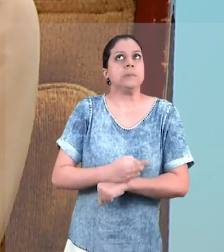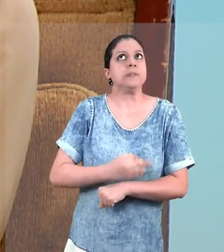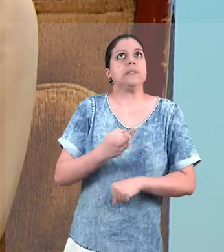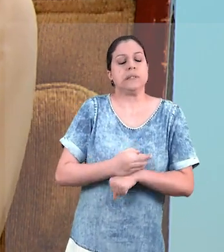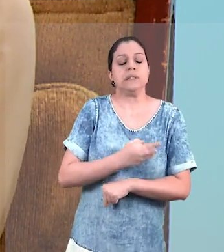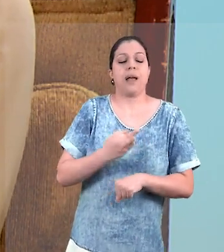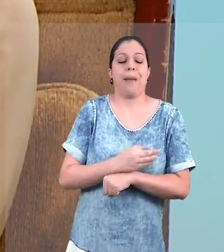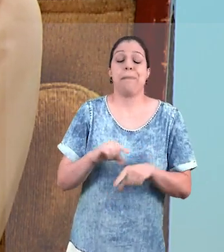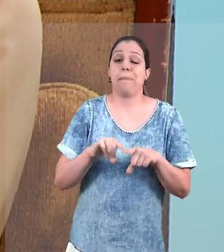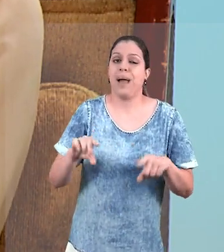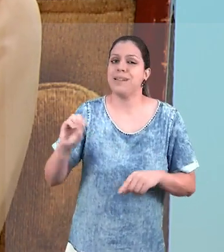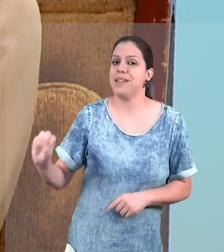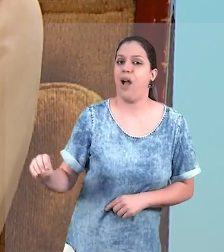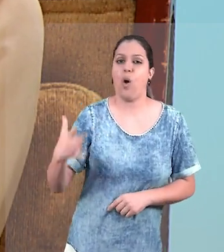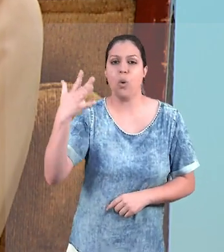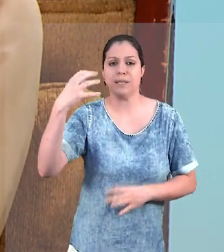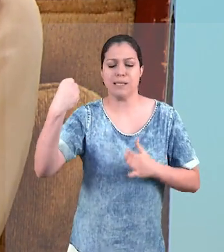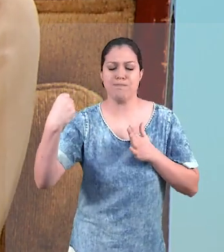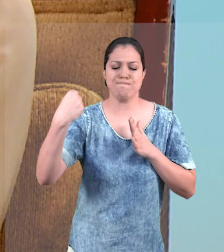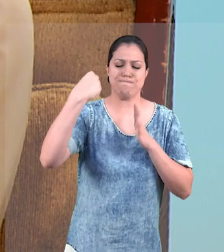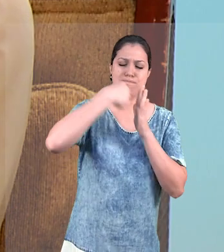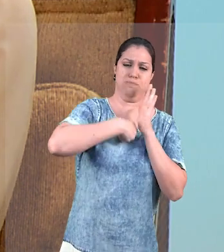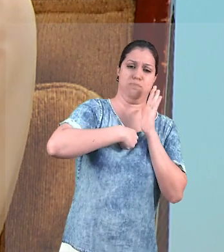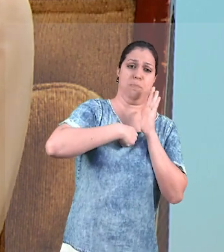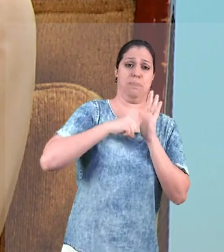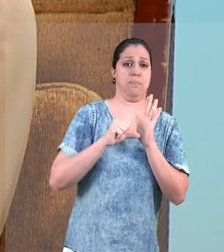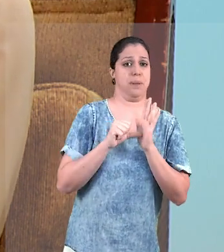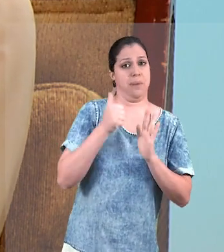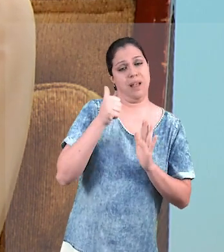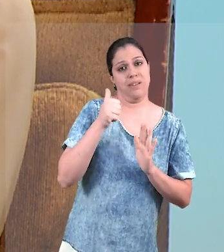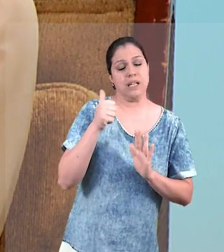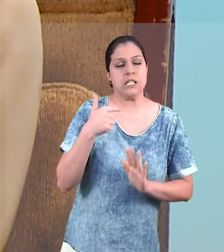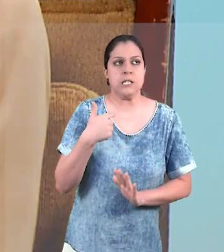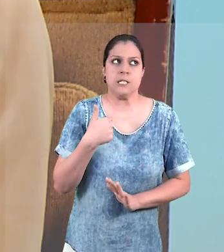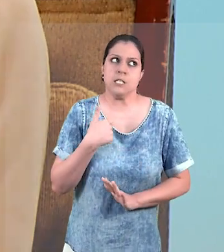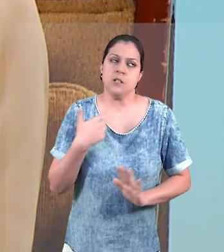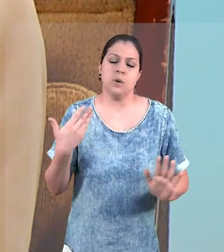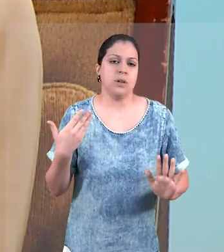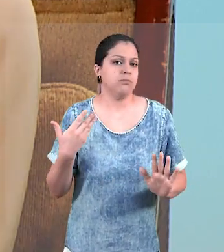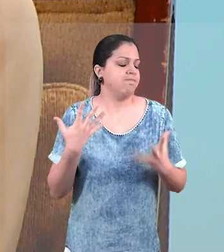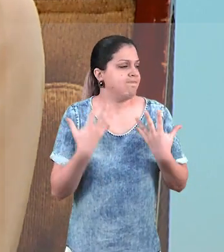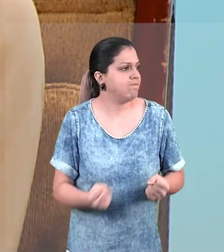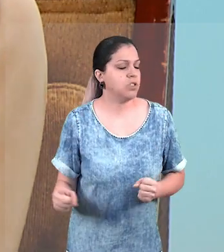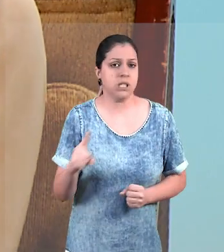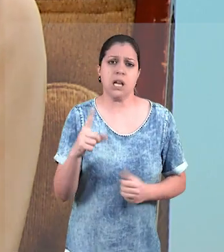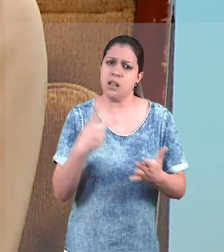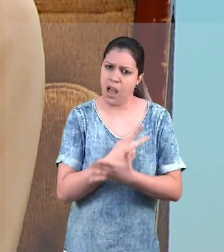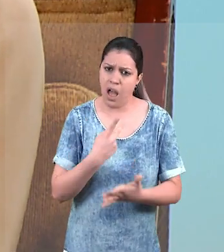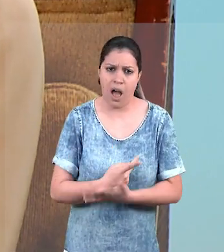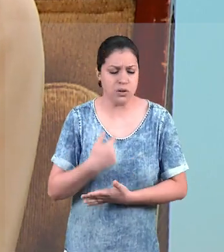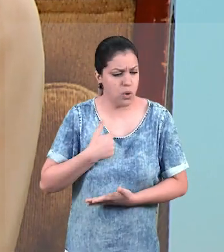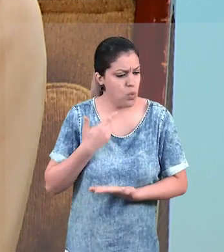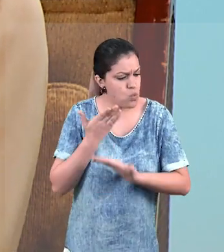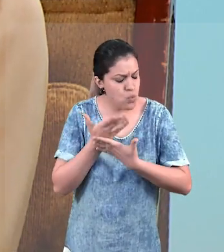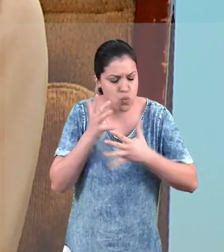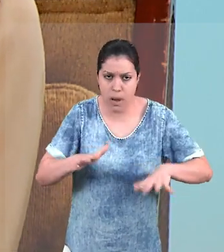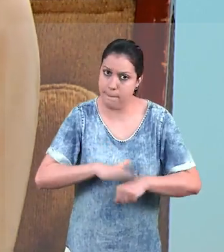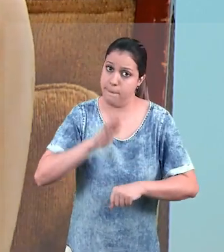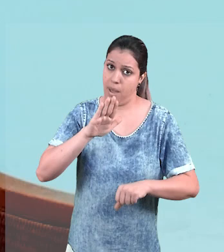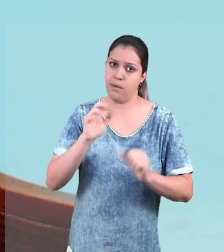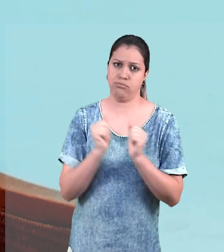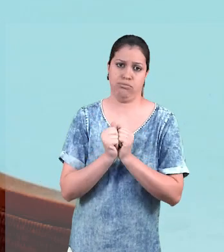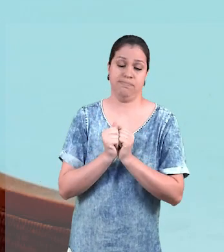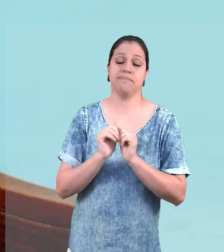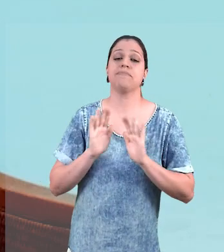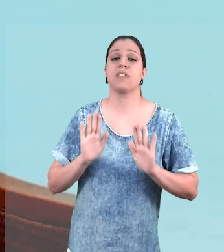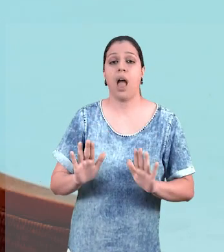fui suportando até o momento que ele me agrediu pela primeira vez, e eu falei, não, isso aí tá errado, vou dar um basta. E aí